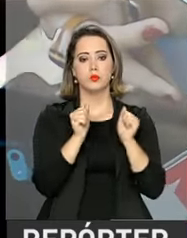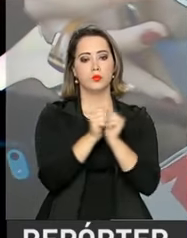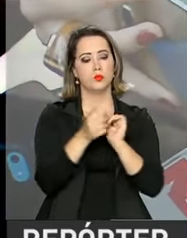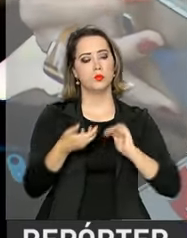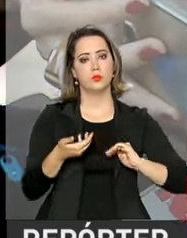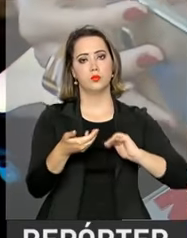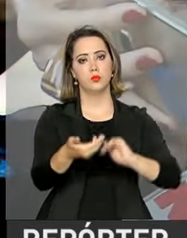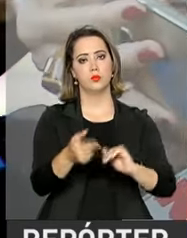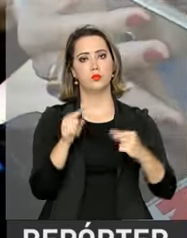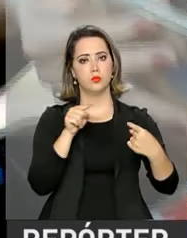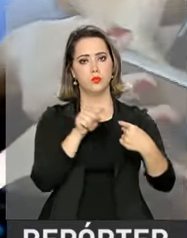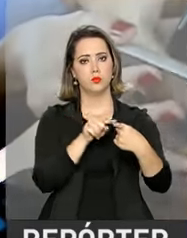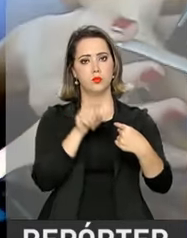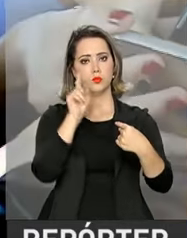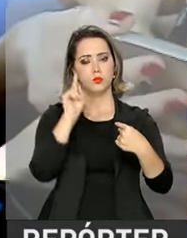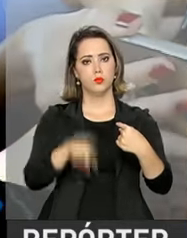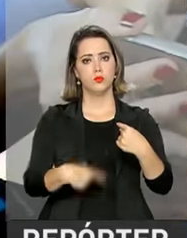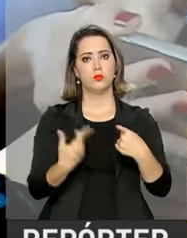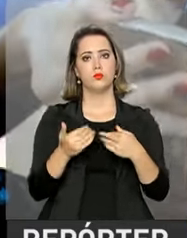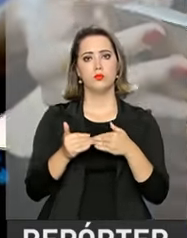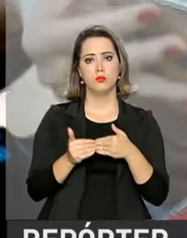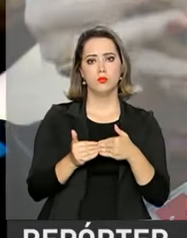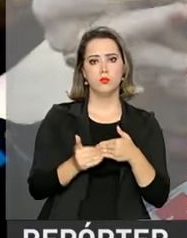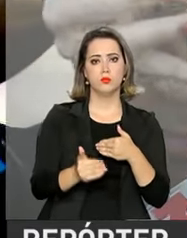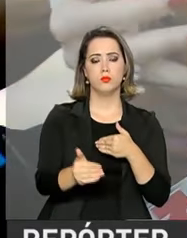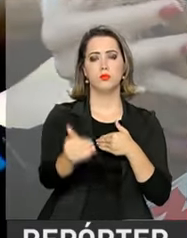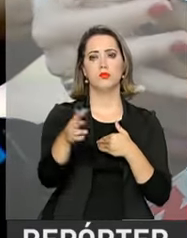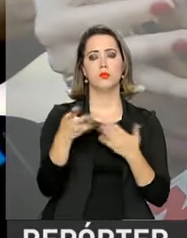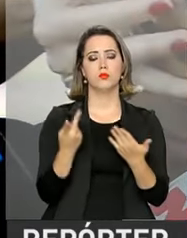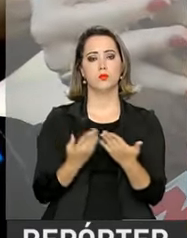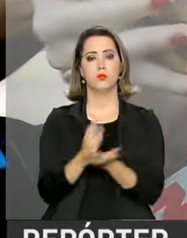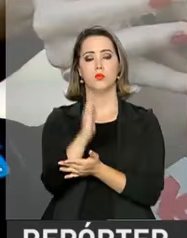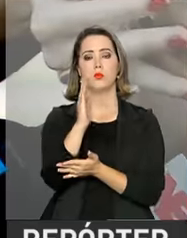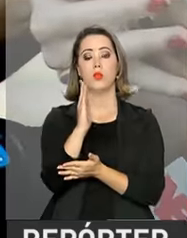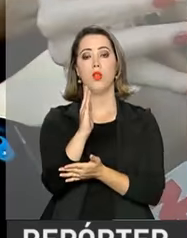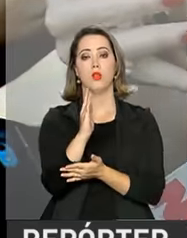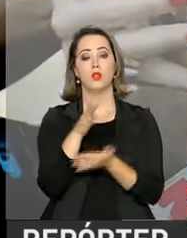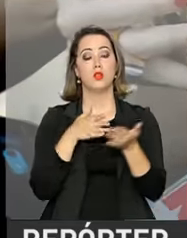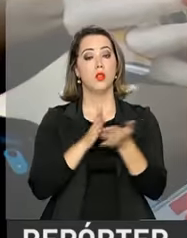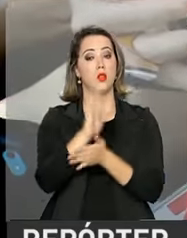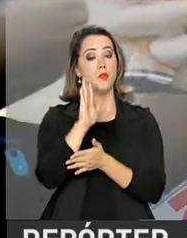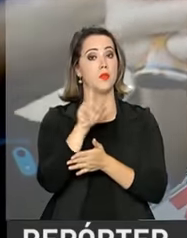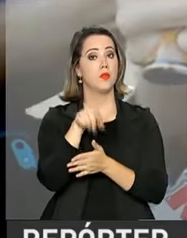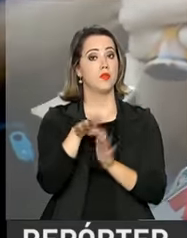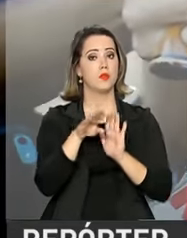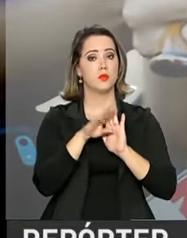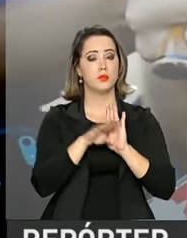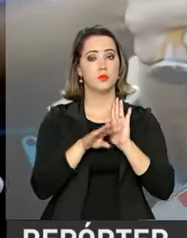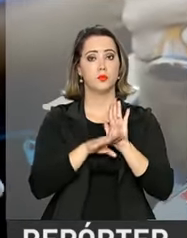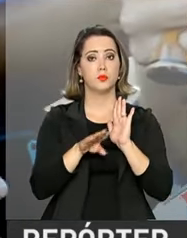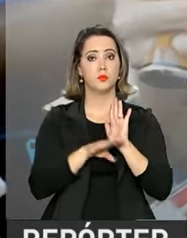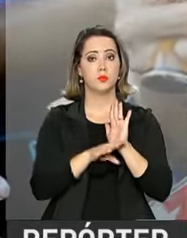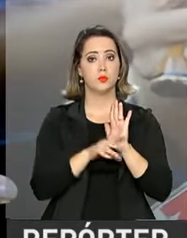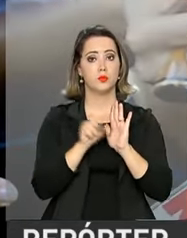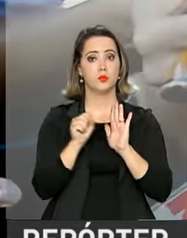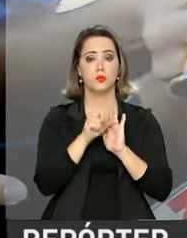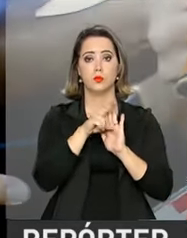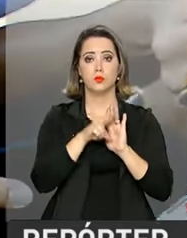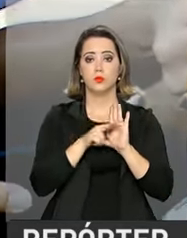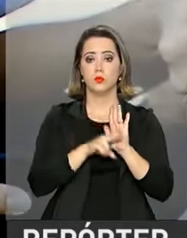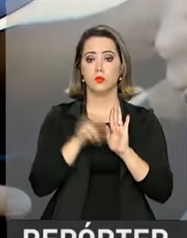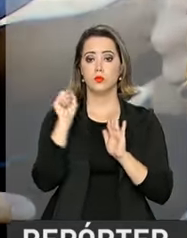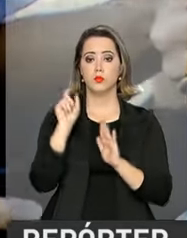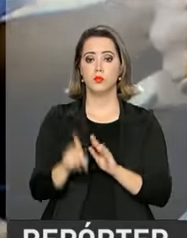visando a viabilizar a aprovação do projeto de reforma do